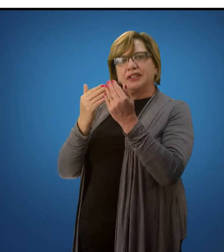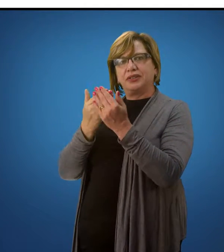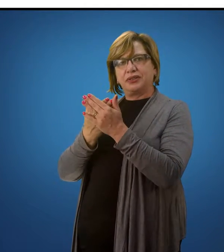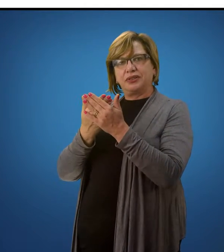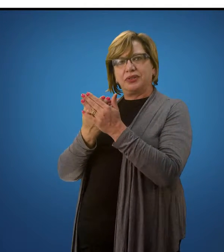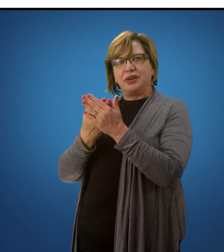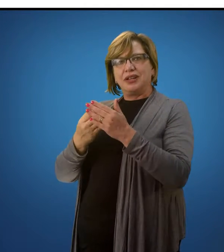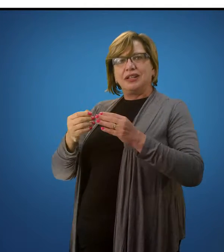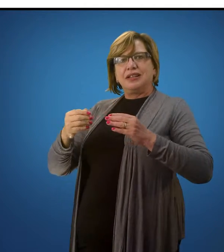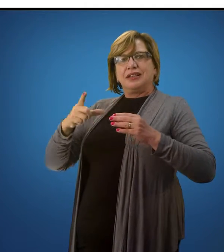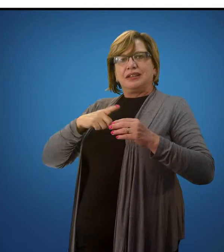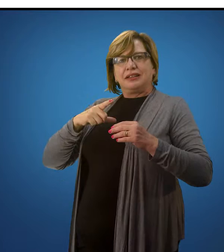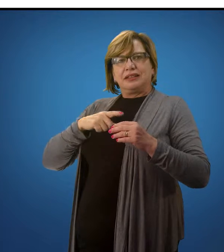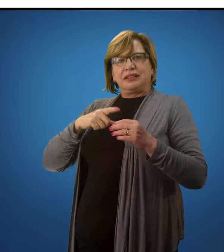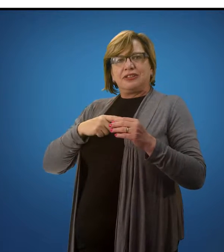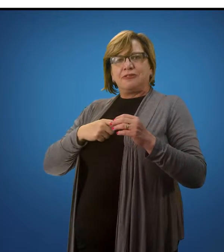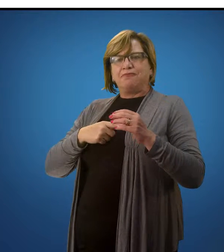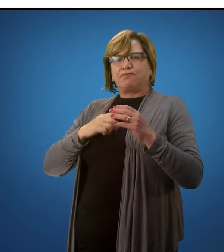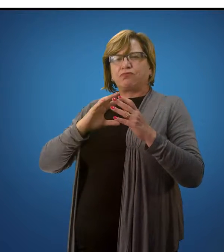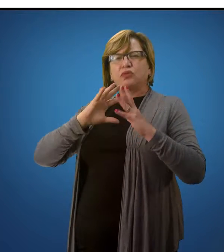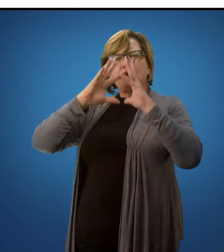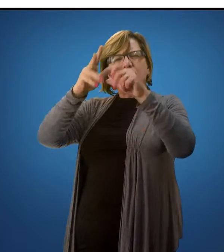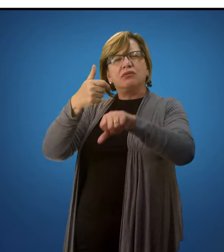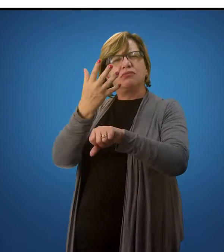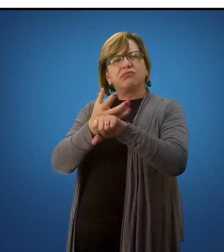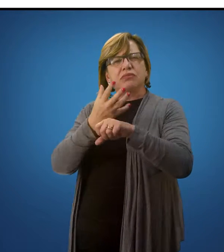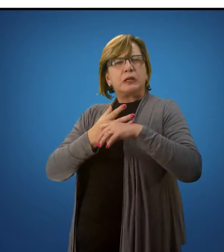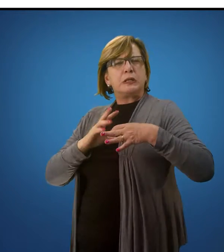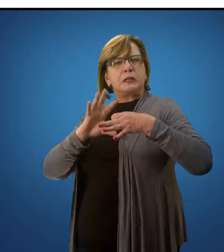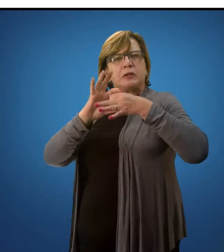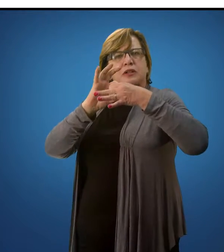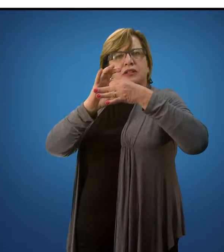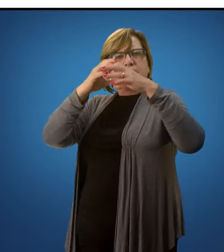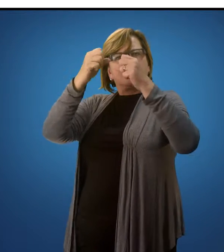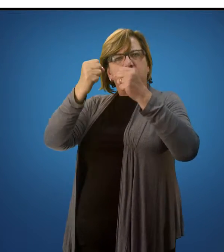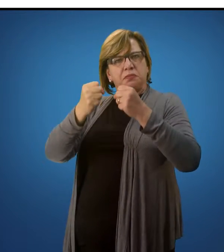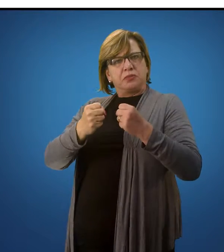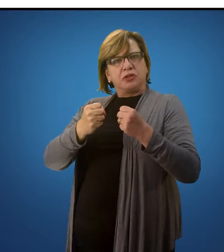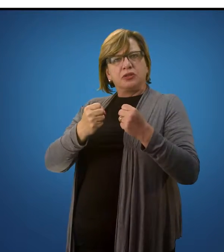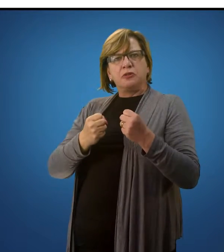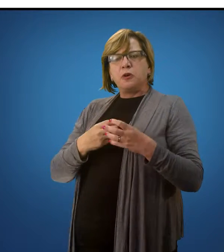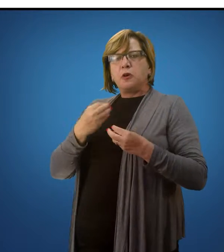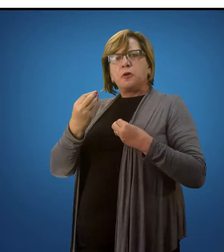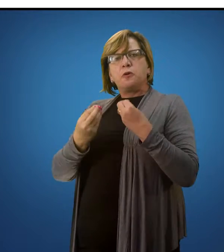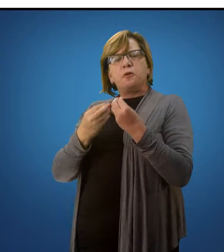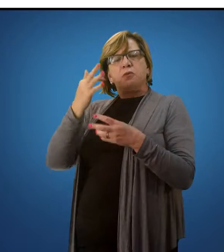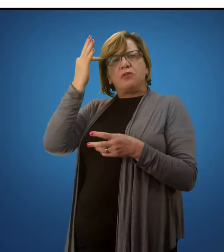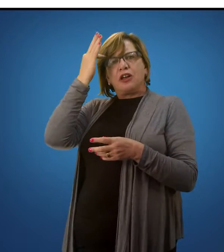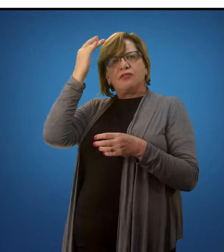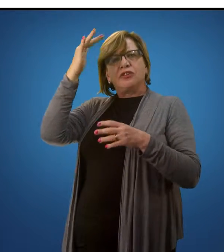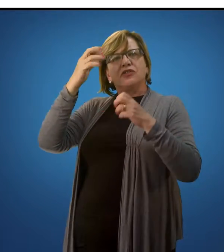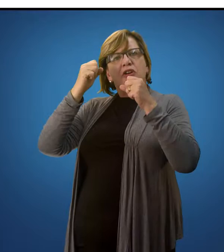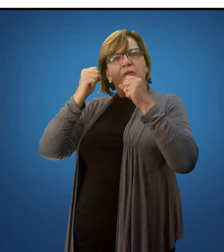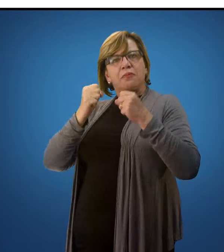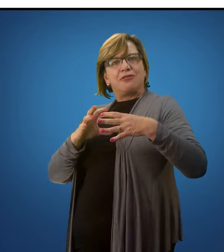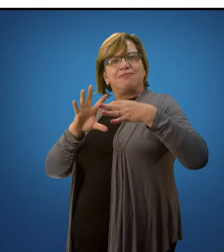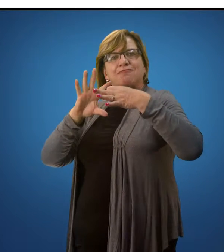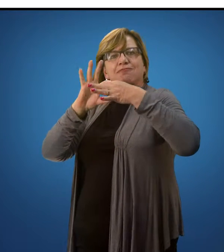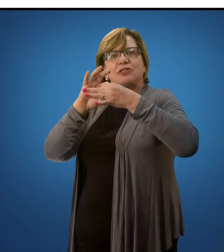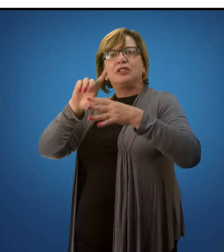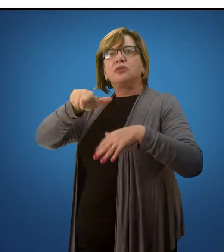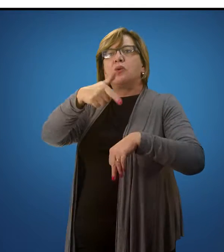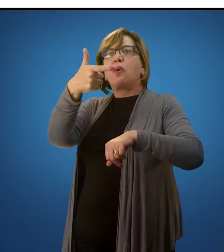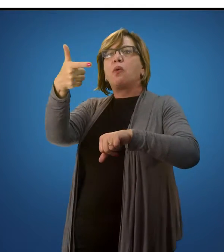dentro de uma perspectiva interdisciplinar de que forma o vitor a filosofia pode estar